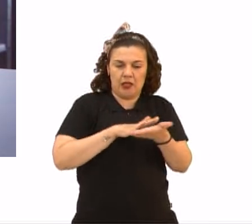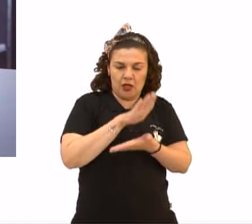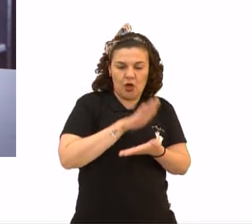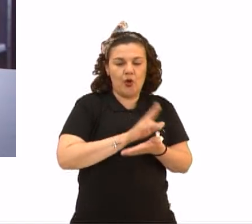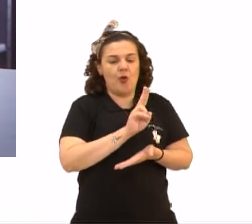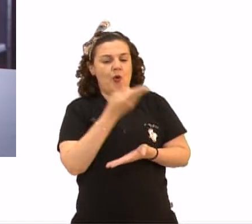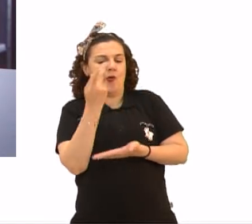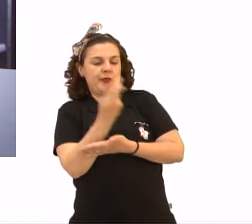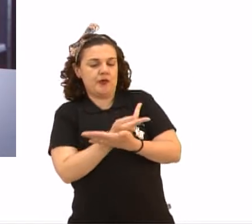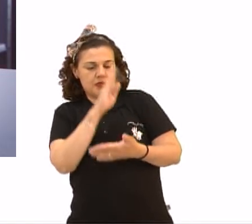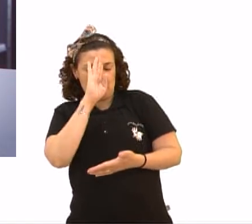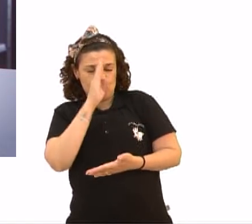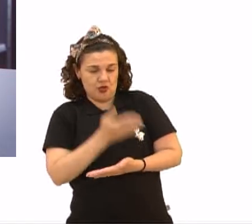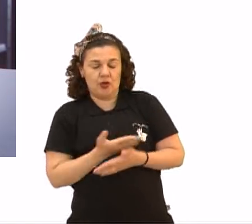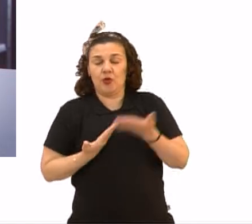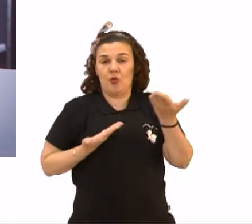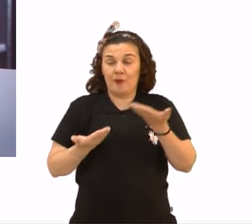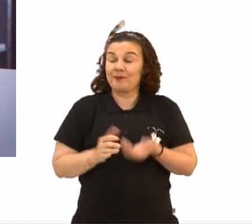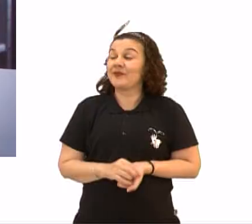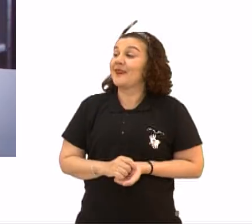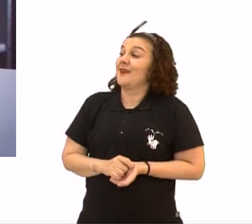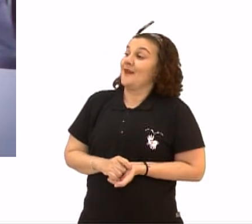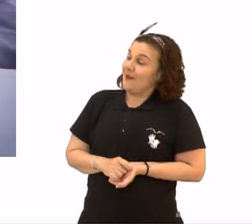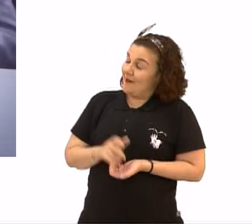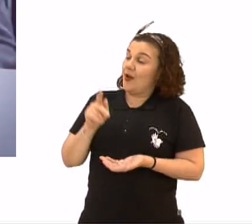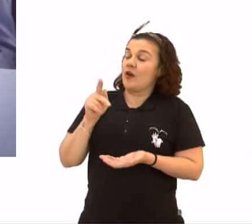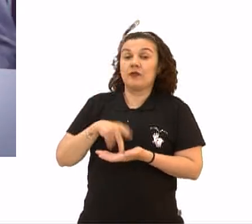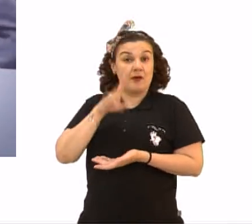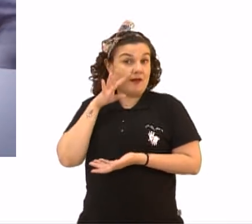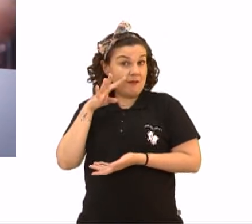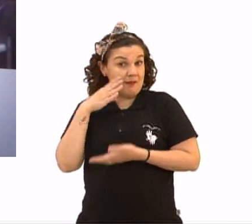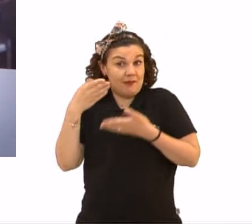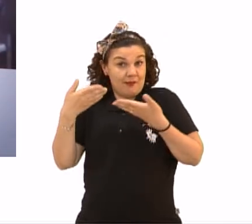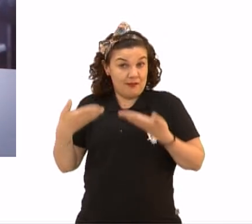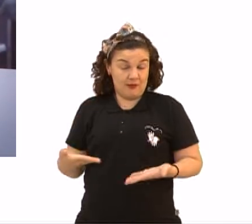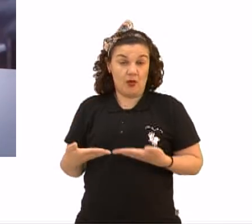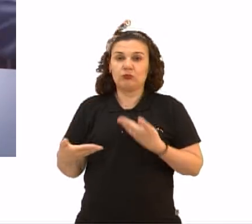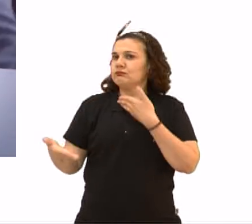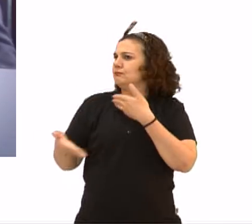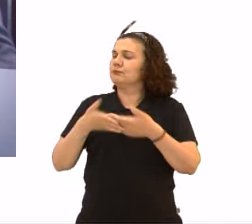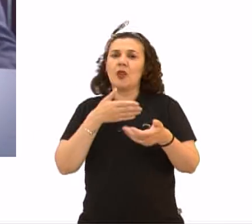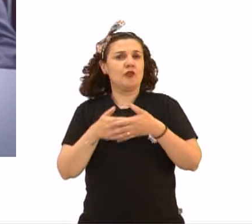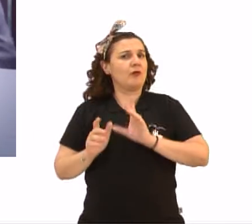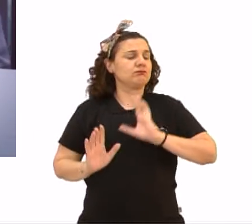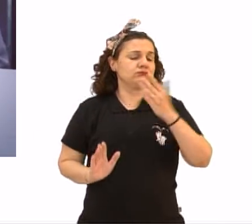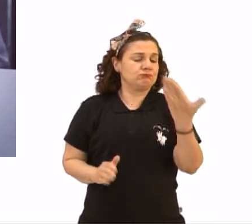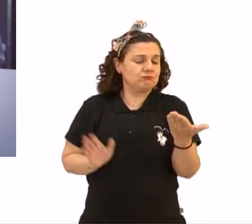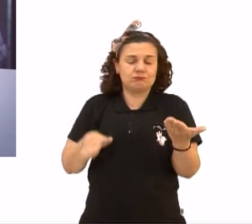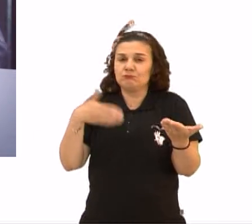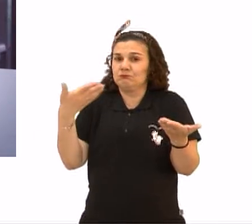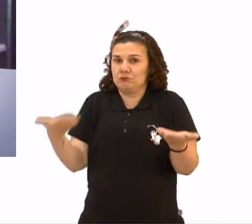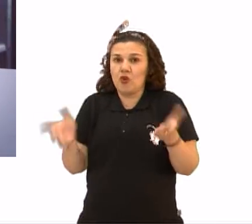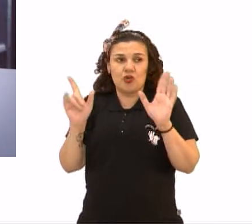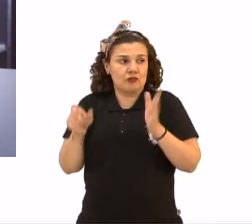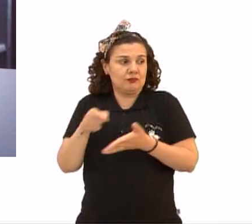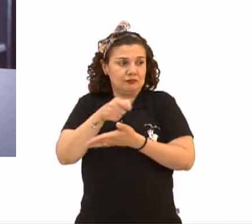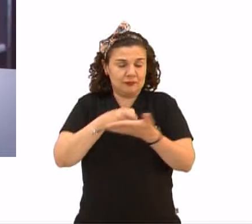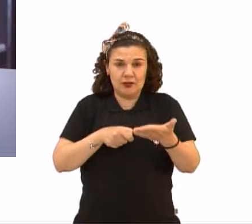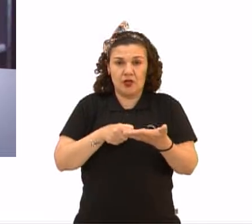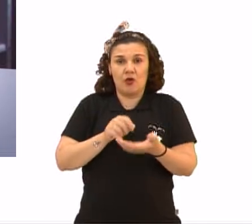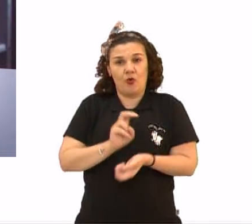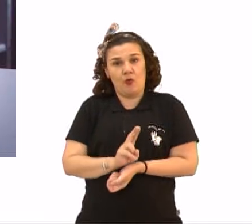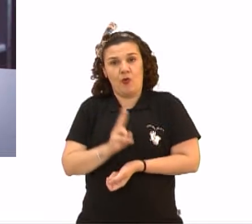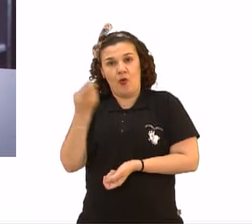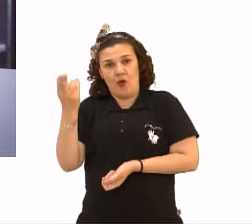começa desenhando o personagem, como que é? É que assim, na verdade é legal falar que na verdade pode ser um, pode ser Aham, outro, não pode tem ser uma sequência... assim. Eu já tive desde